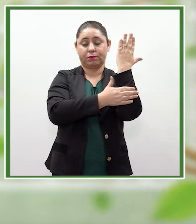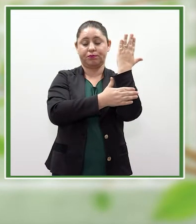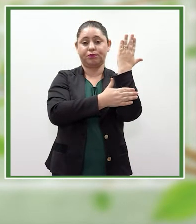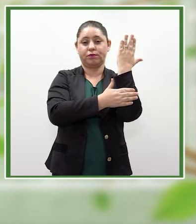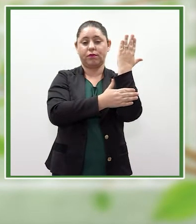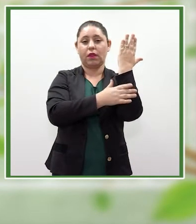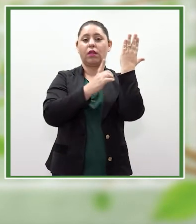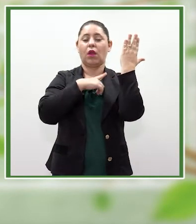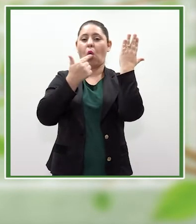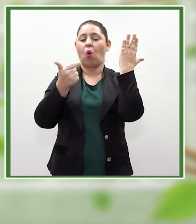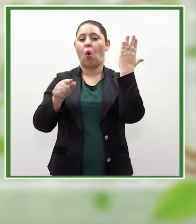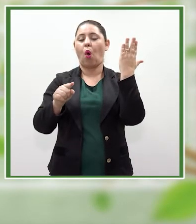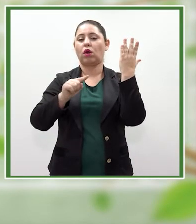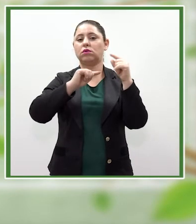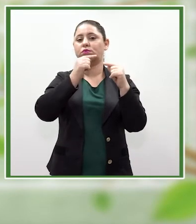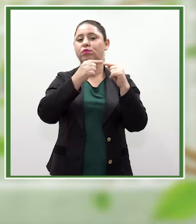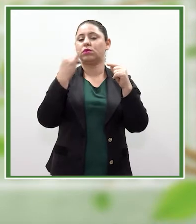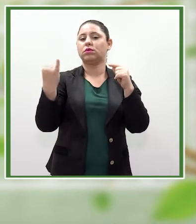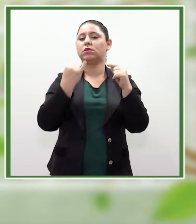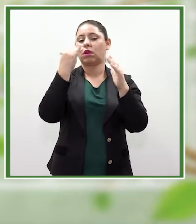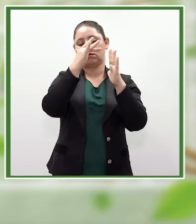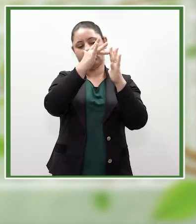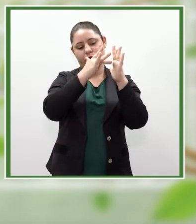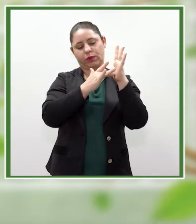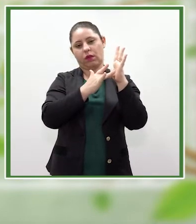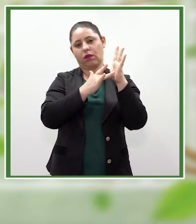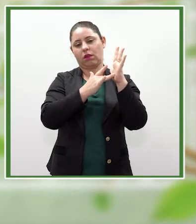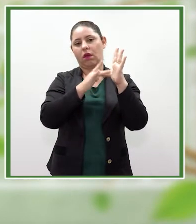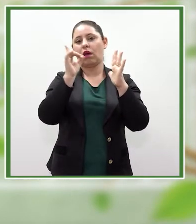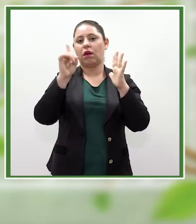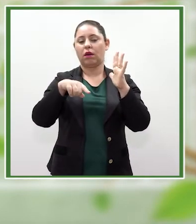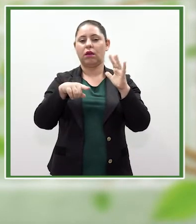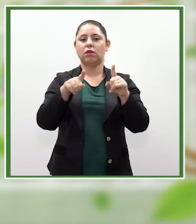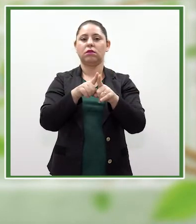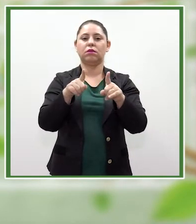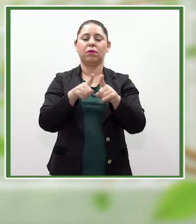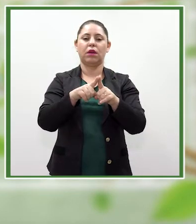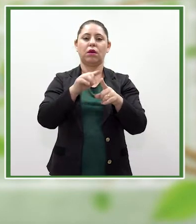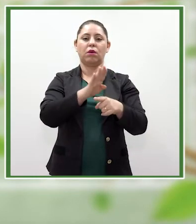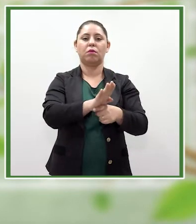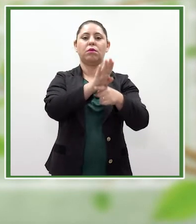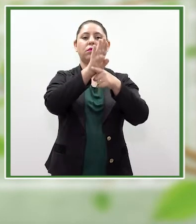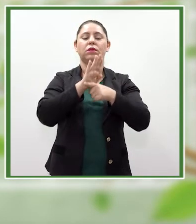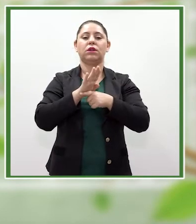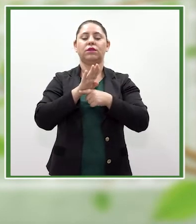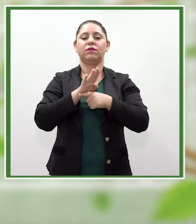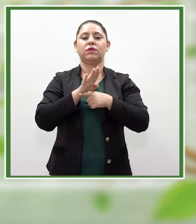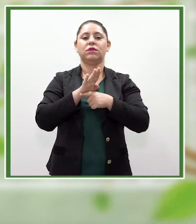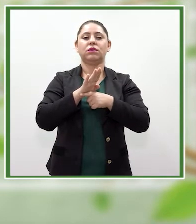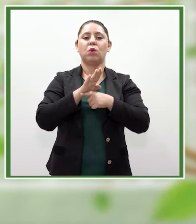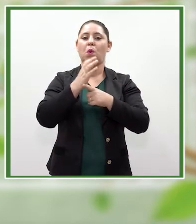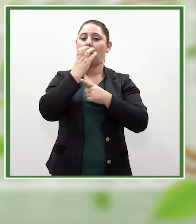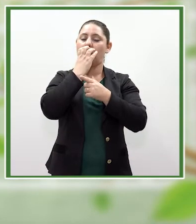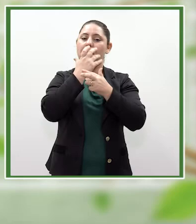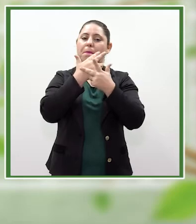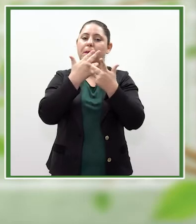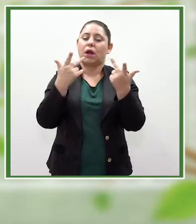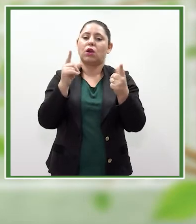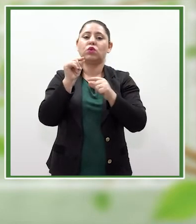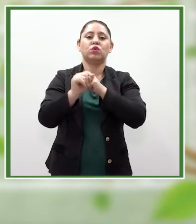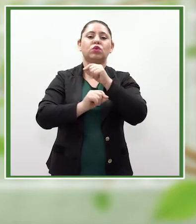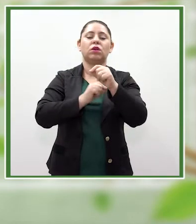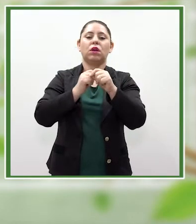animal, principalmente no quesito de conforto térmico. E aqui a diversificação, uma outra foto no mesmo sistema, mostrando